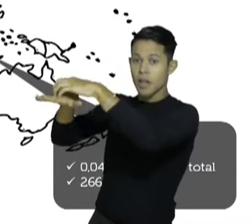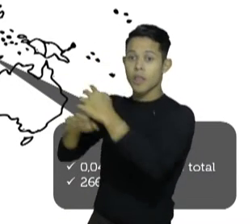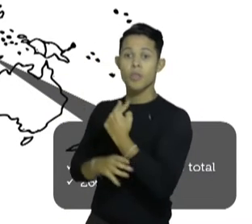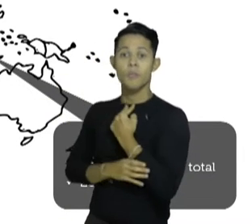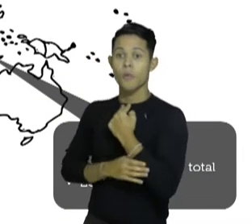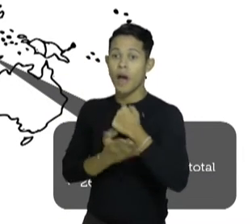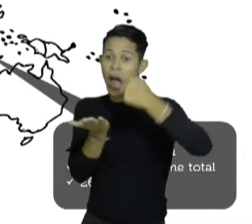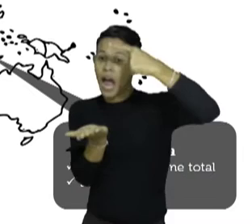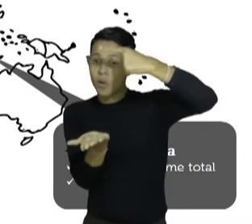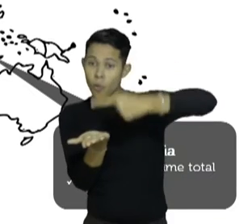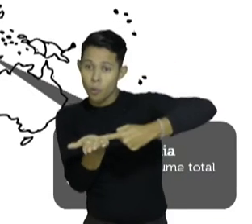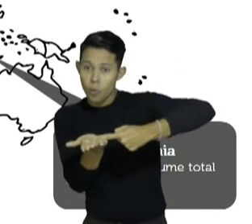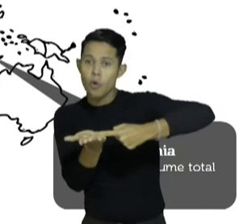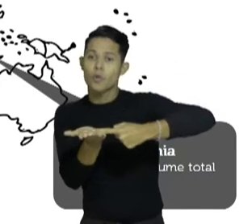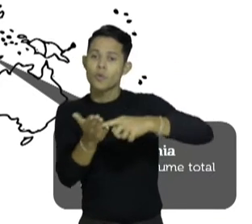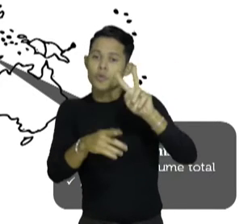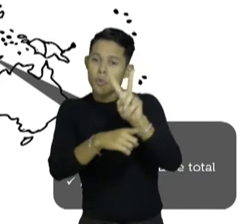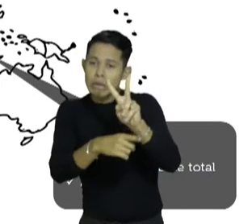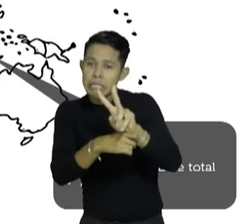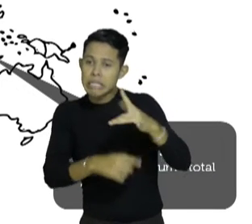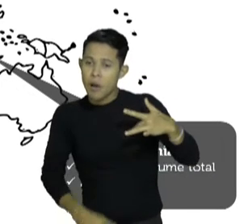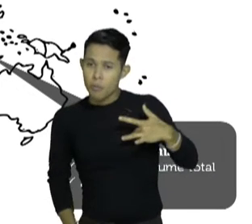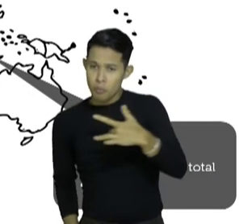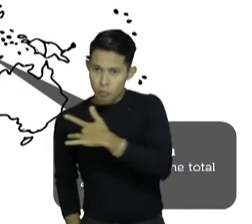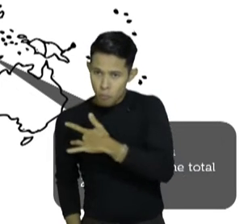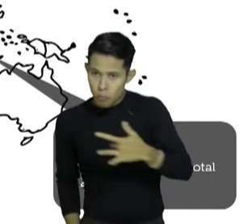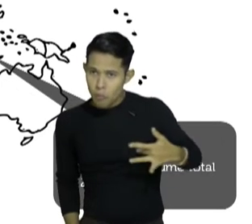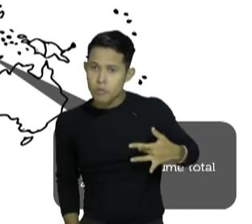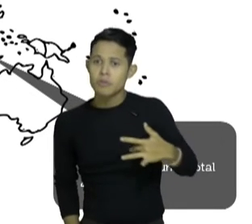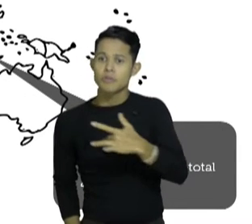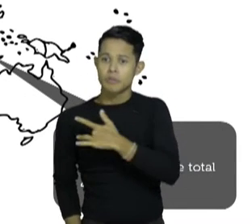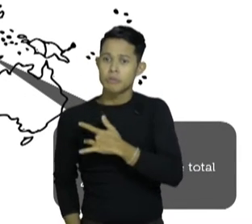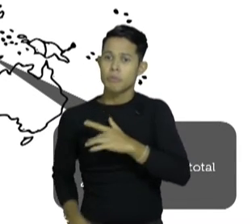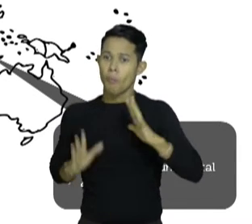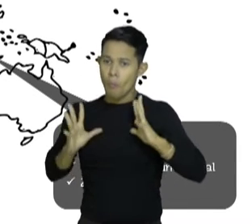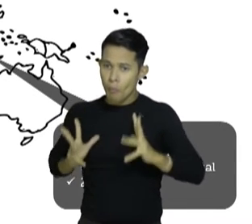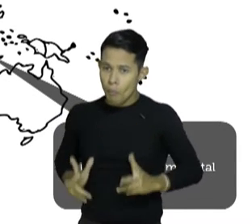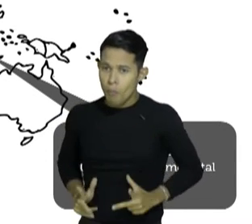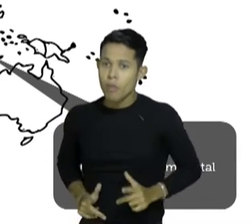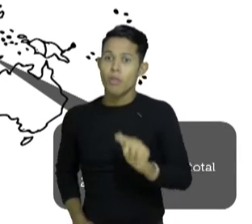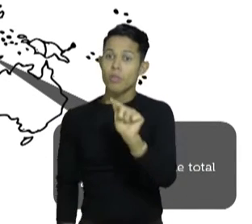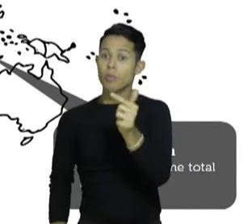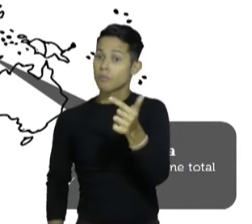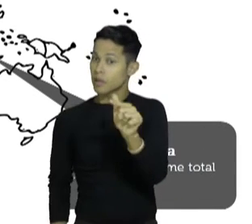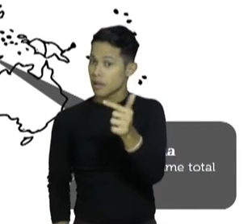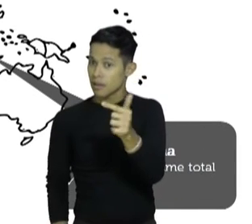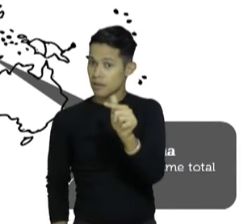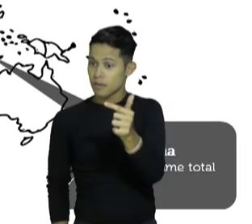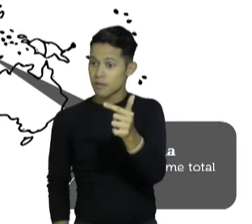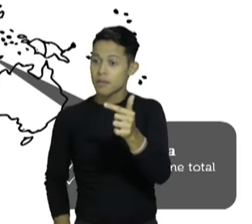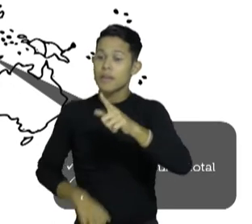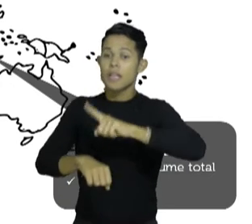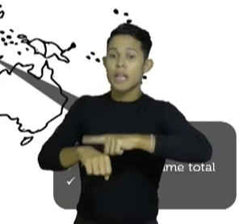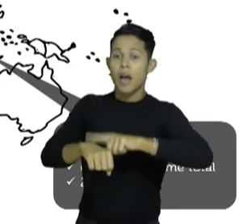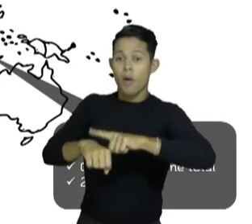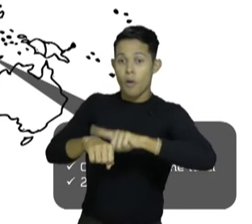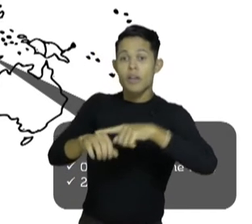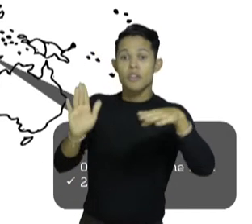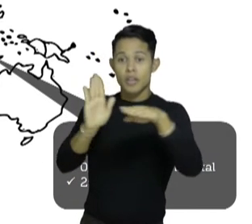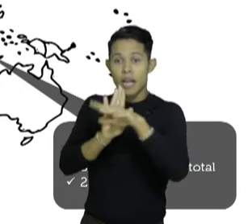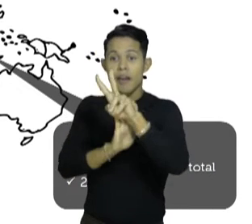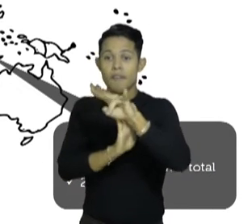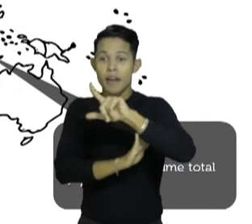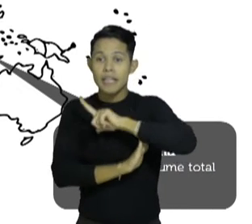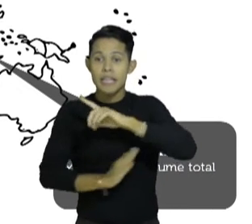sanitário ainda não se chegou ao acordo sanitário e quando se chegar vai ter que desenvolver o acordo comercial e dentro do